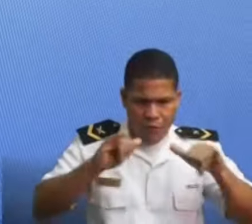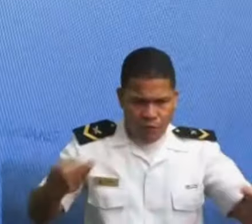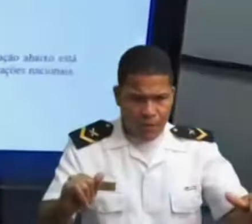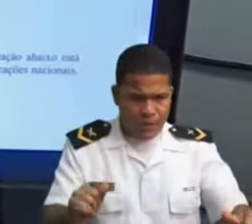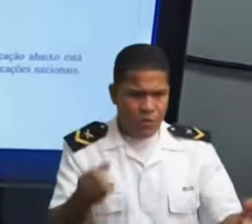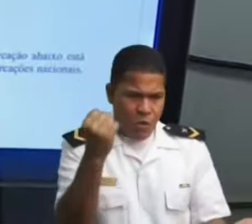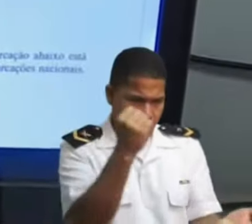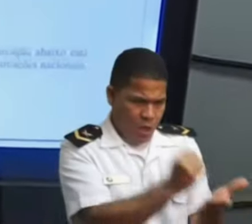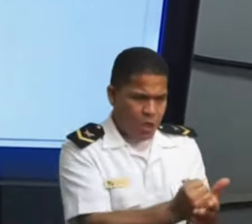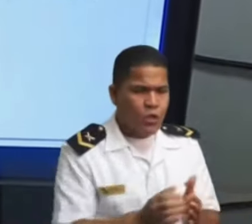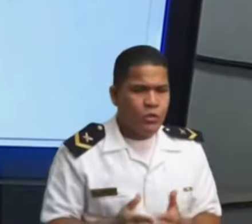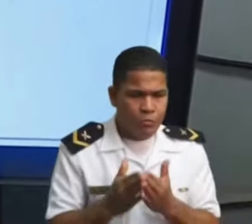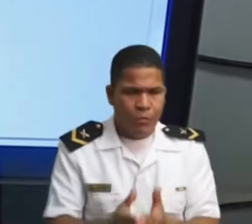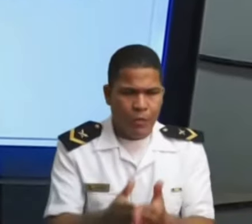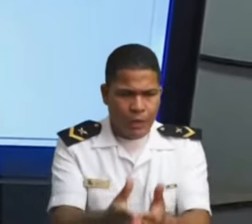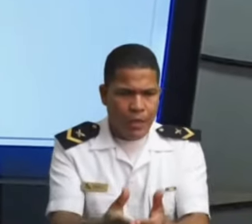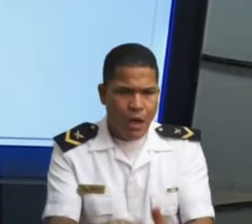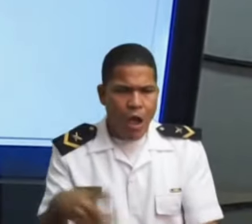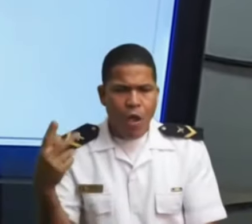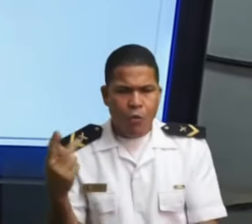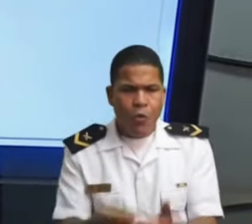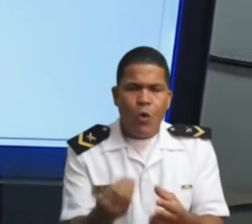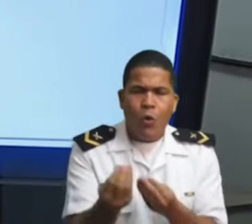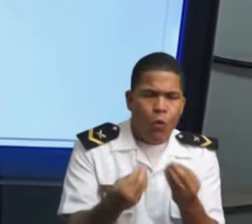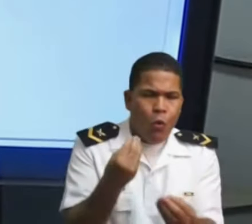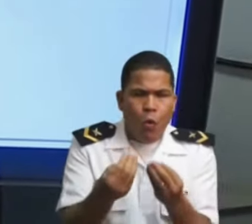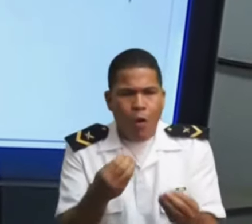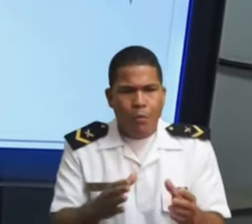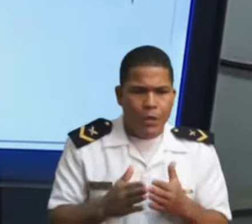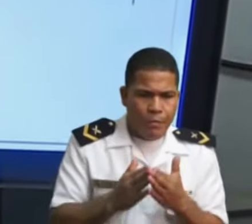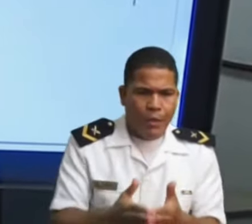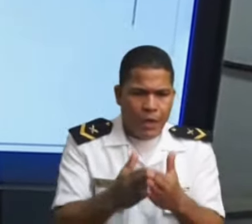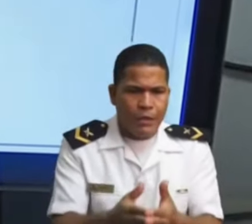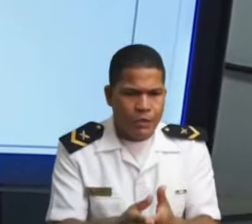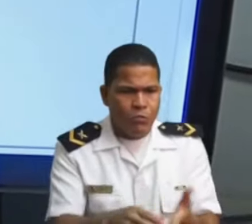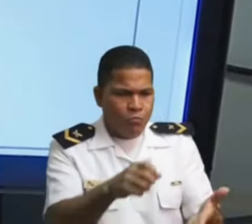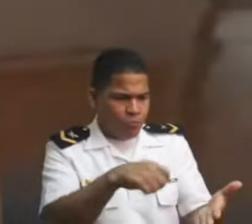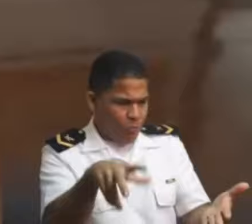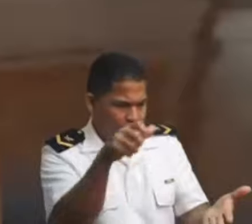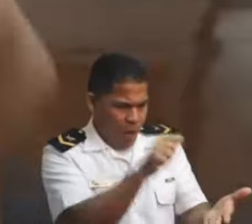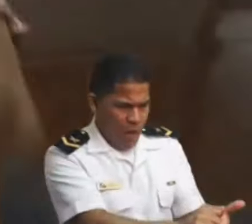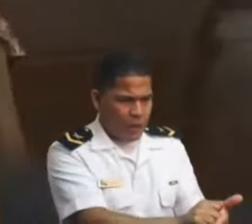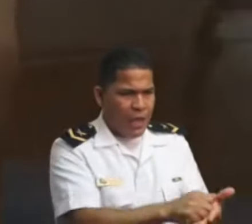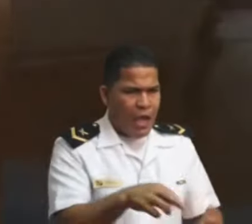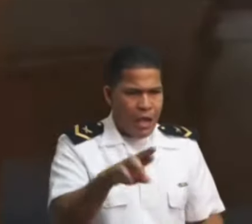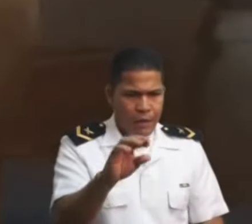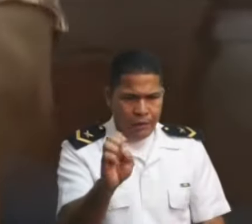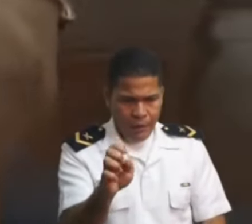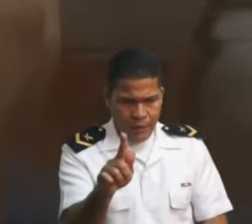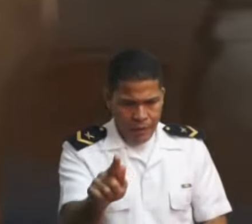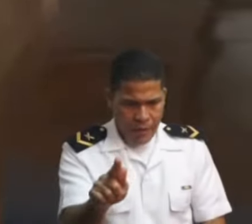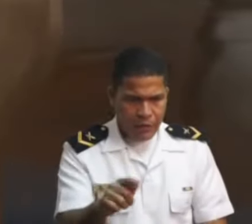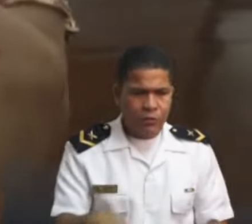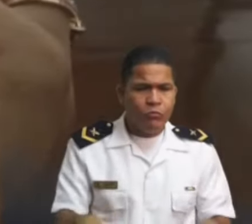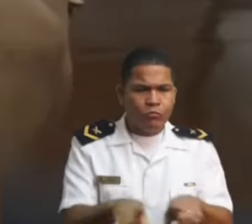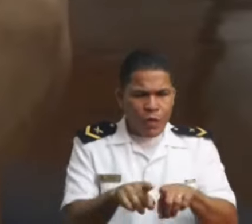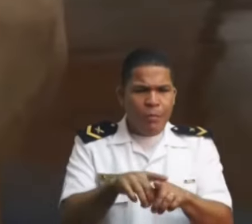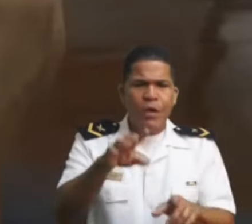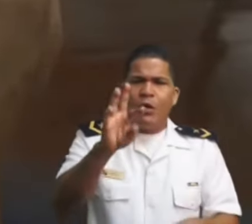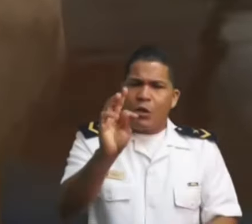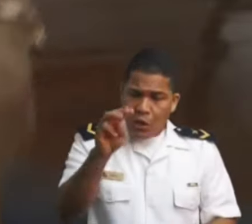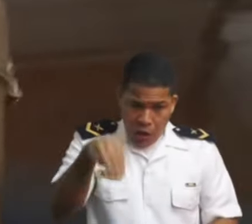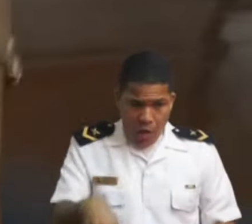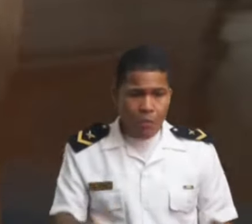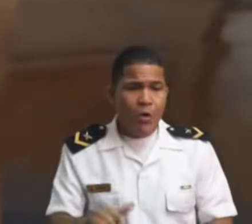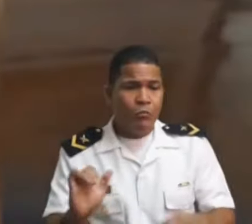vigente, a situação de embarcações inscritas no REB e pré-REB. O Tribunal também está no Instagram,